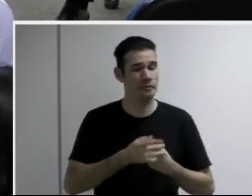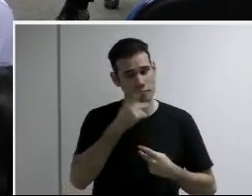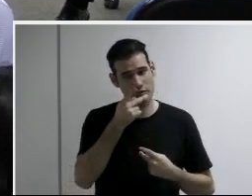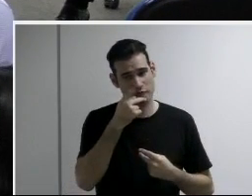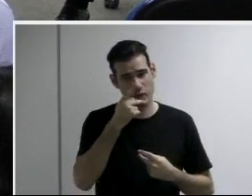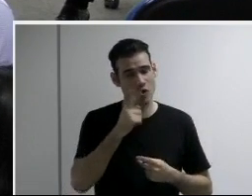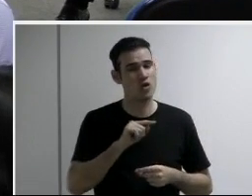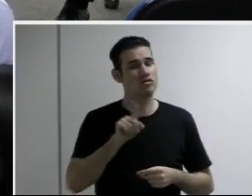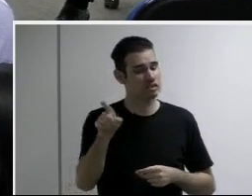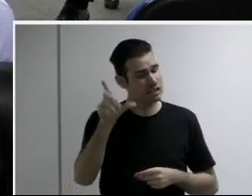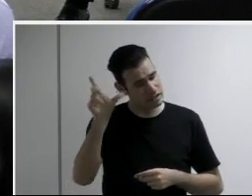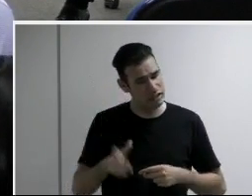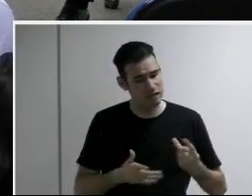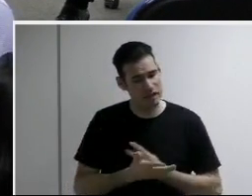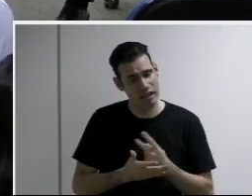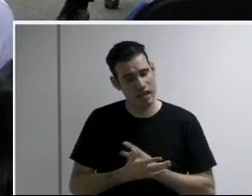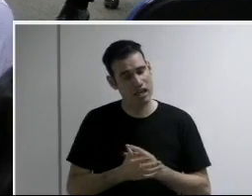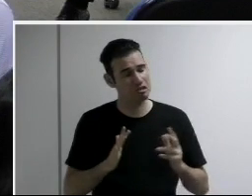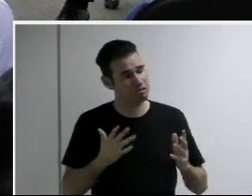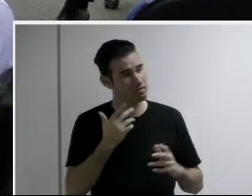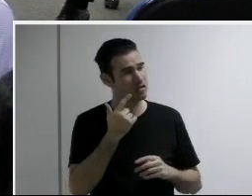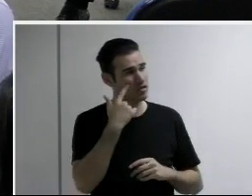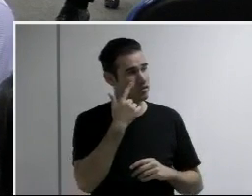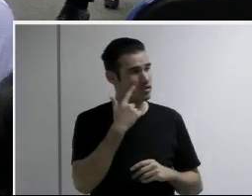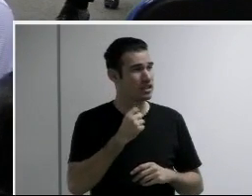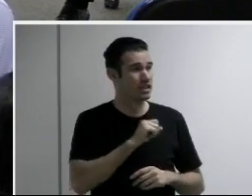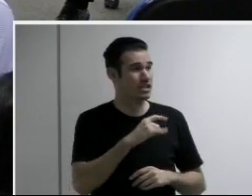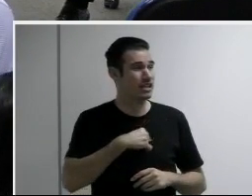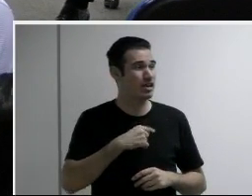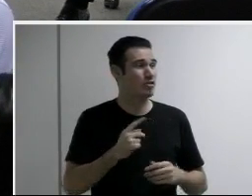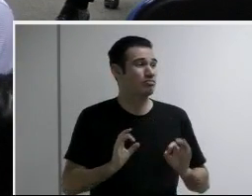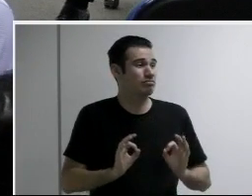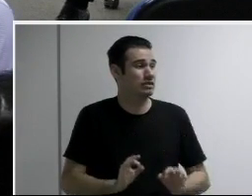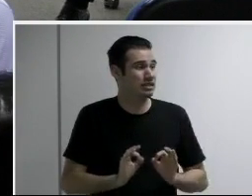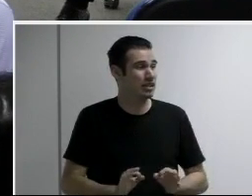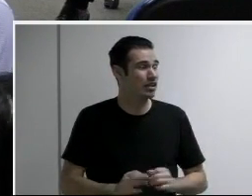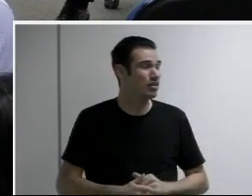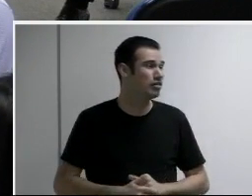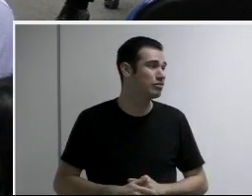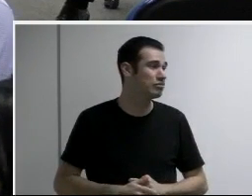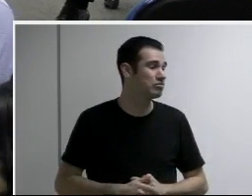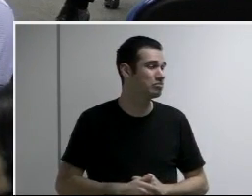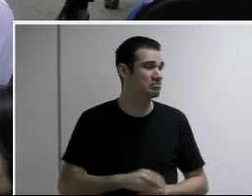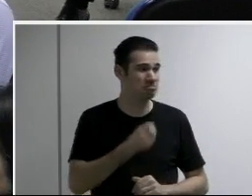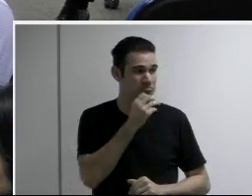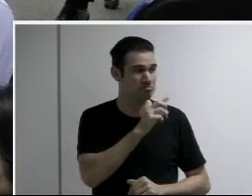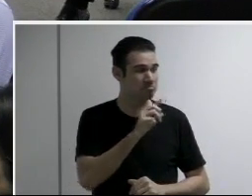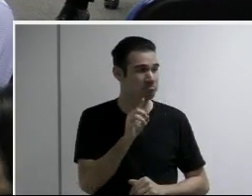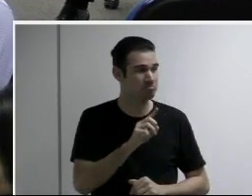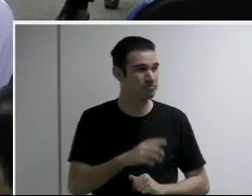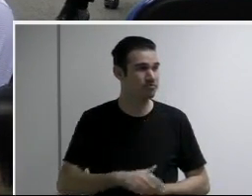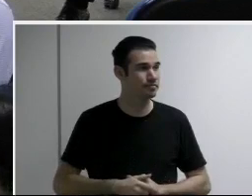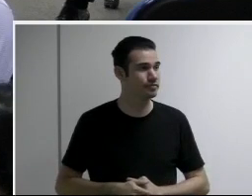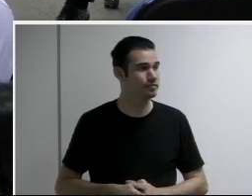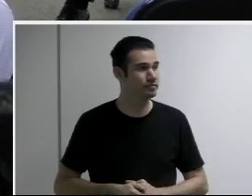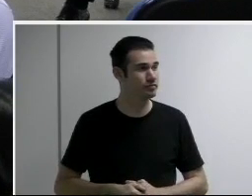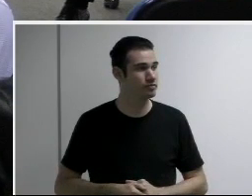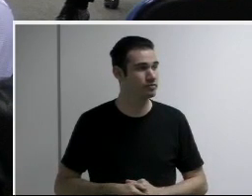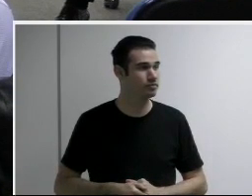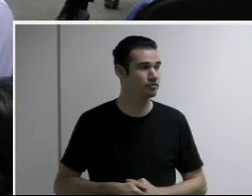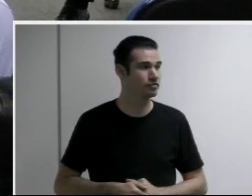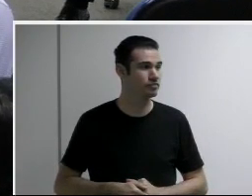você que você estava errado e você estava errado. Porque se eu tiver certo, você é insuportável. O que eu quero dizer em relação a isso? Isso